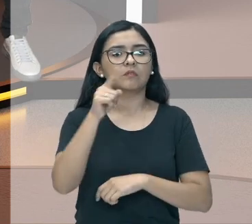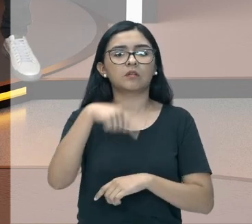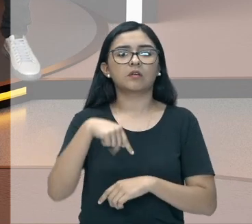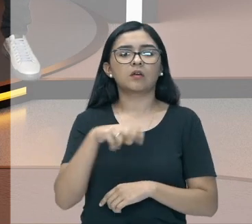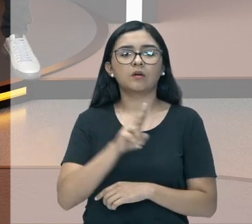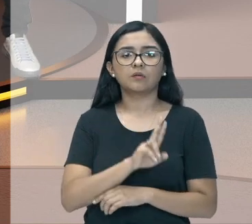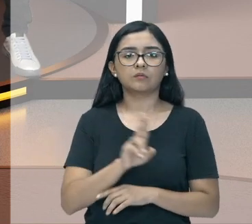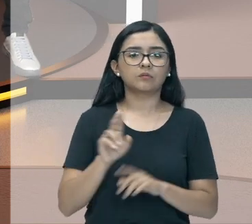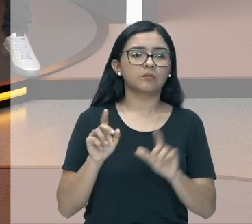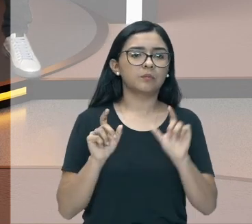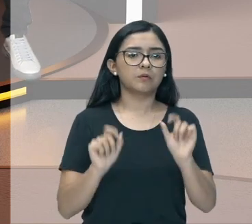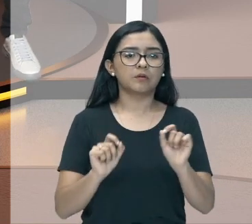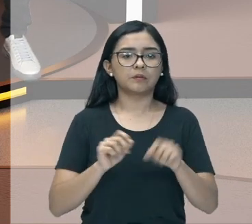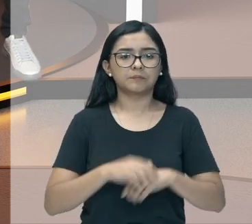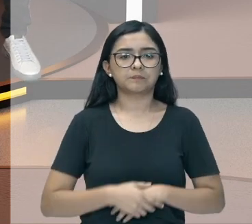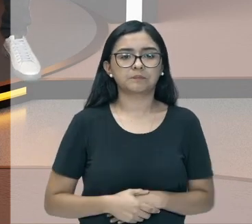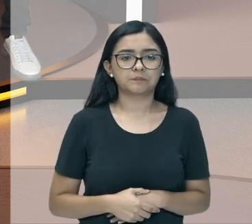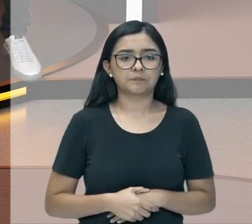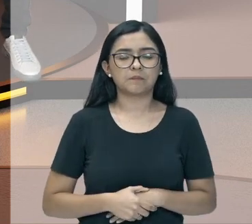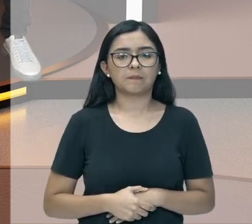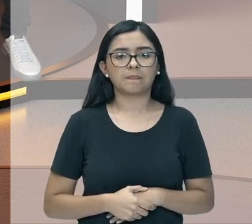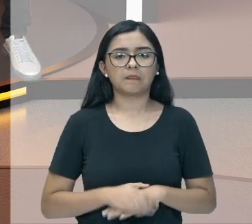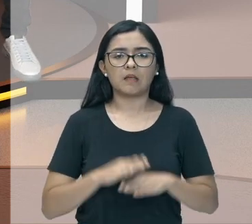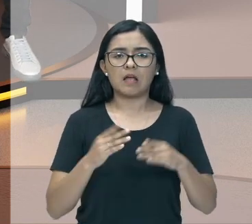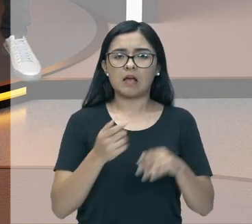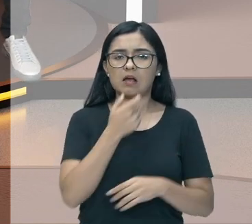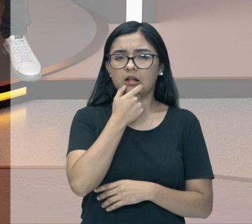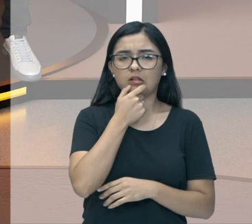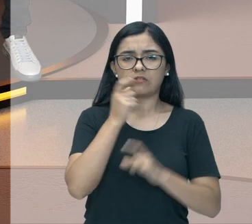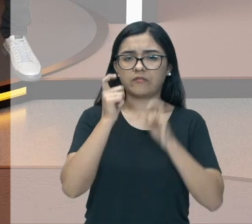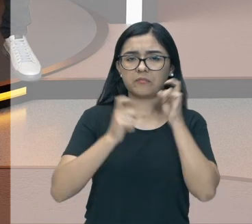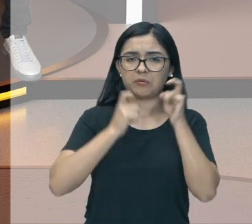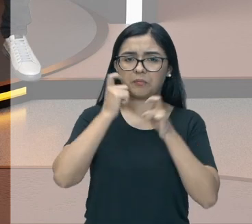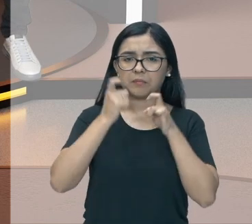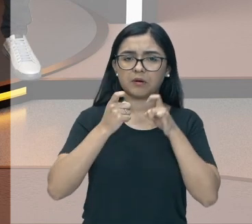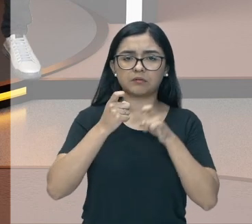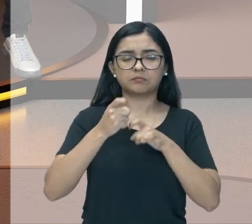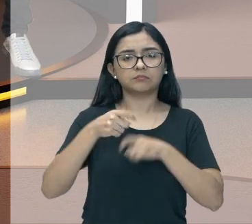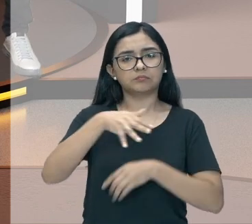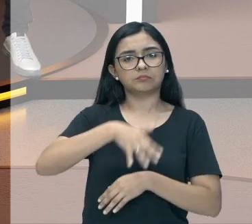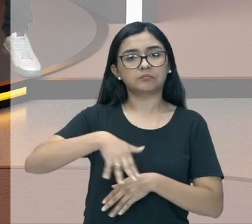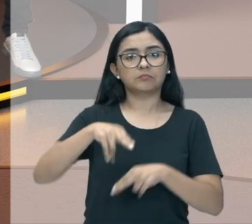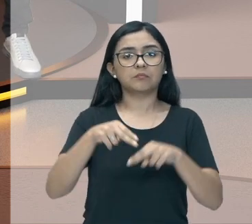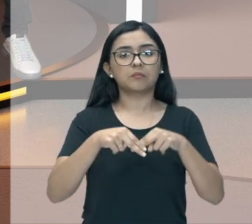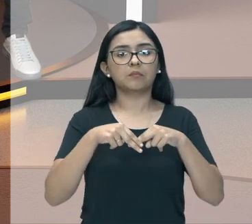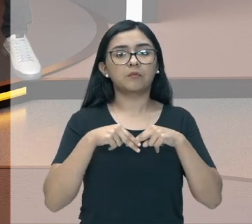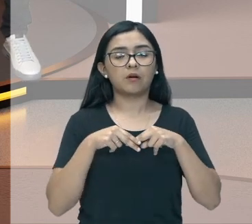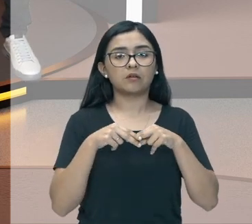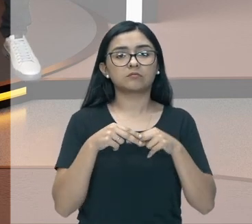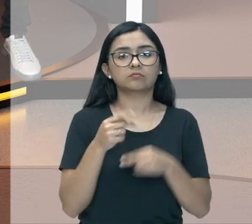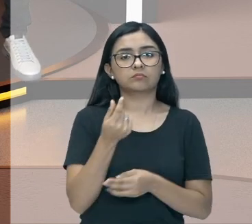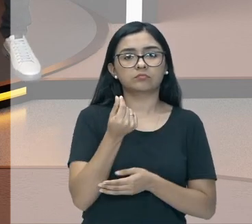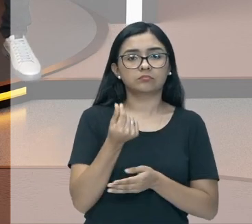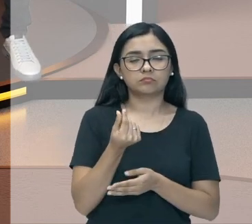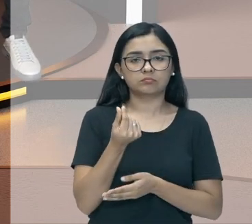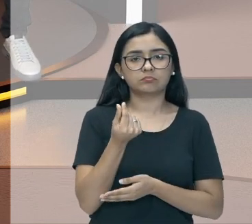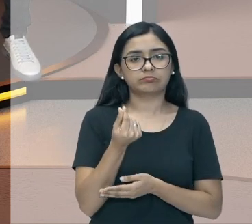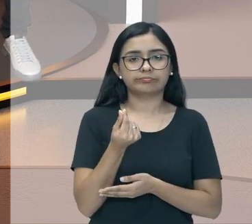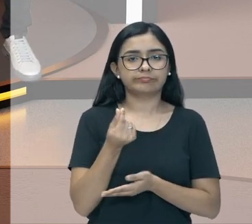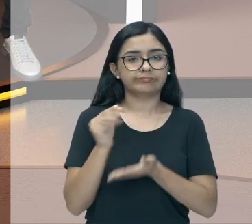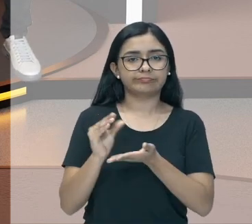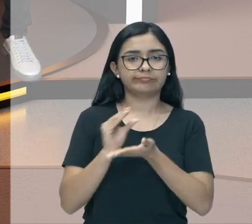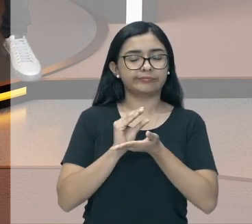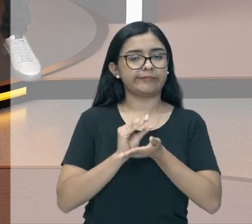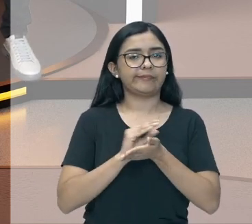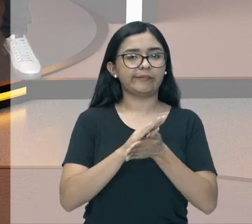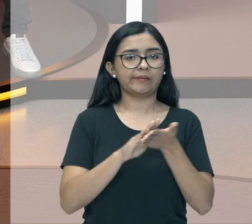isso? A Inglaterra não estava muito preocupada com essas colônias porque elas não eram financeiramente rentáveis, a